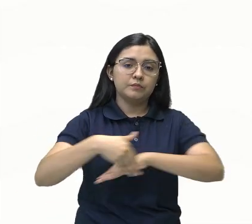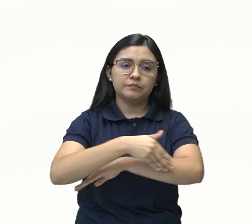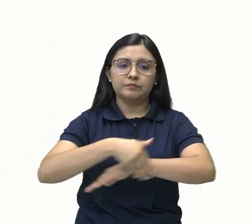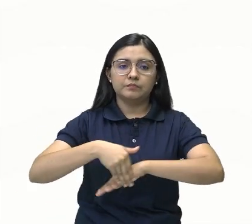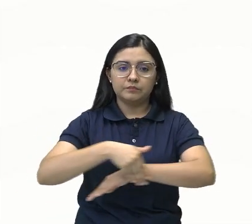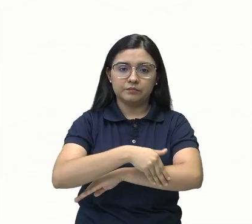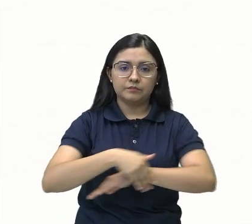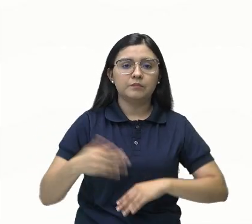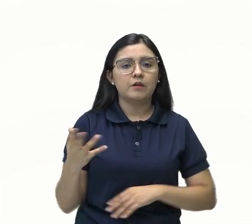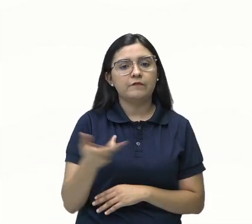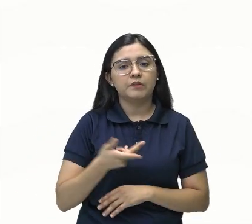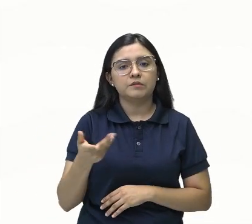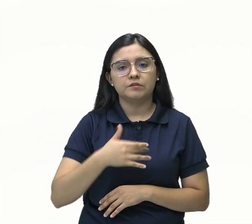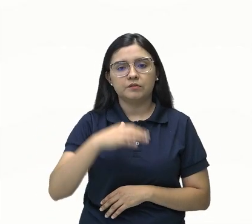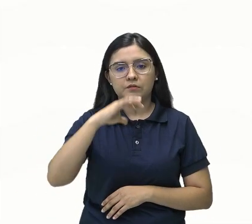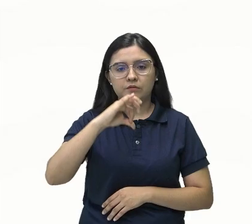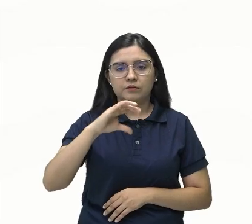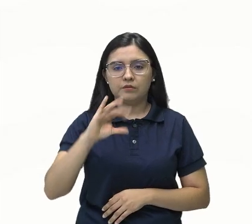velocidade constante de